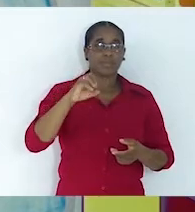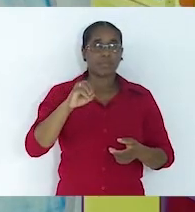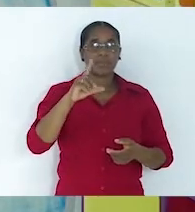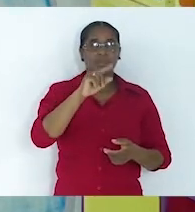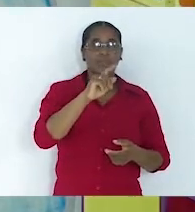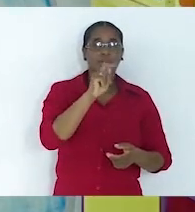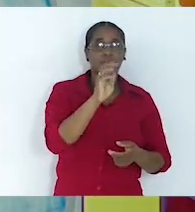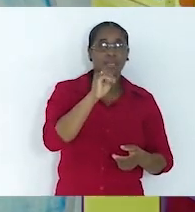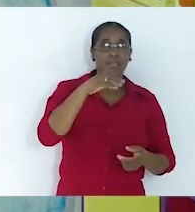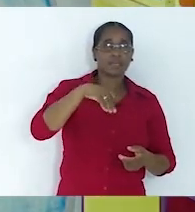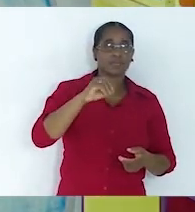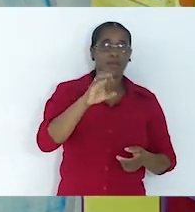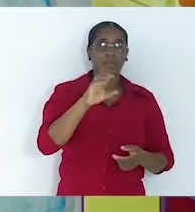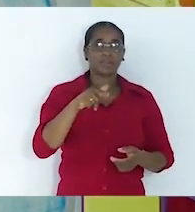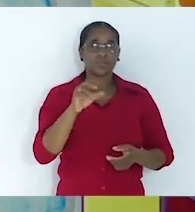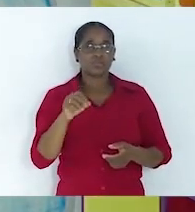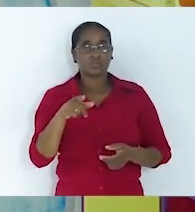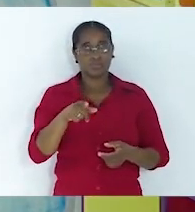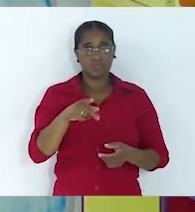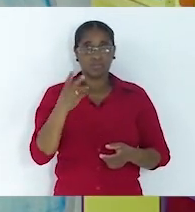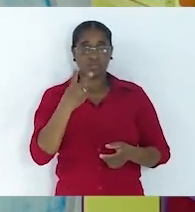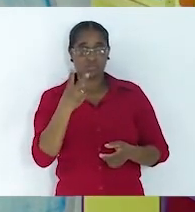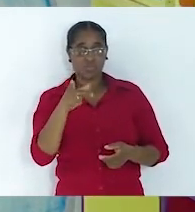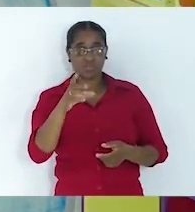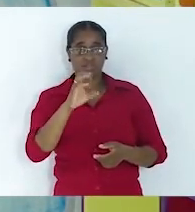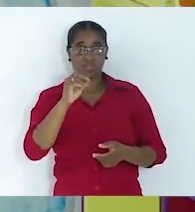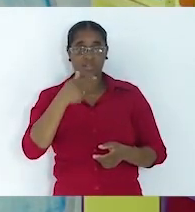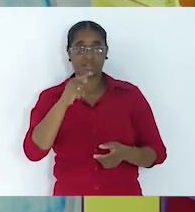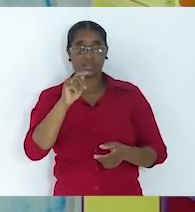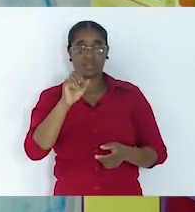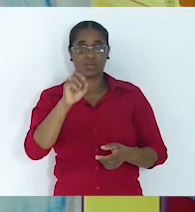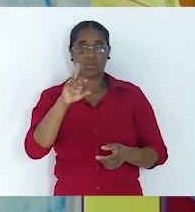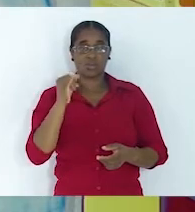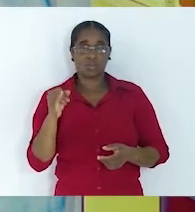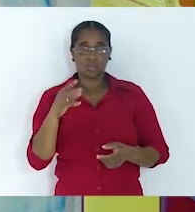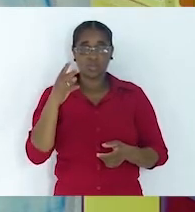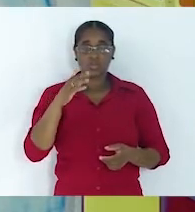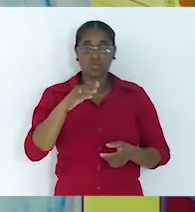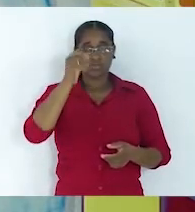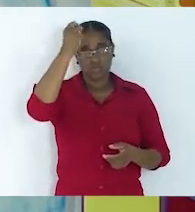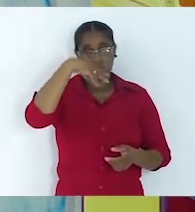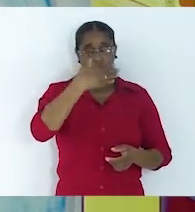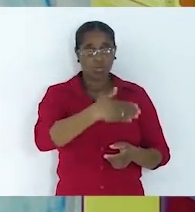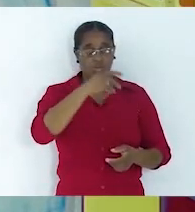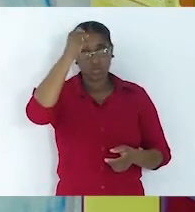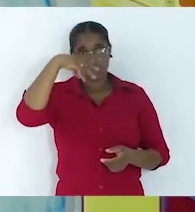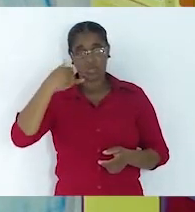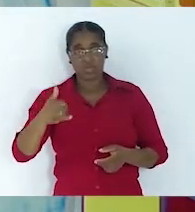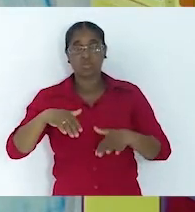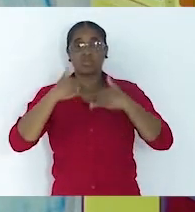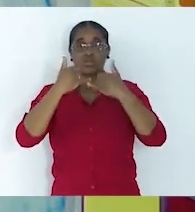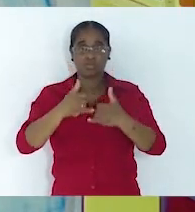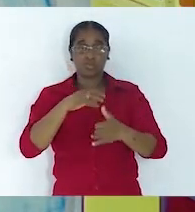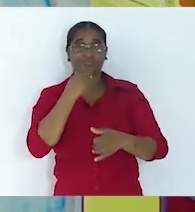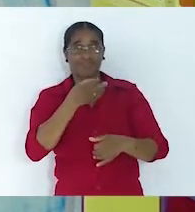lá essas duas categorias, no conto 1 e no conto 2. E depois classifica esses